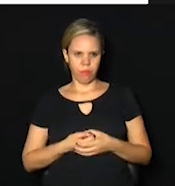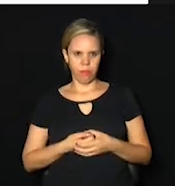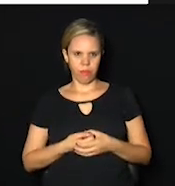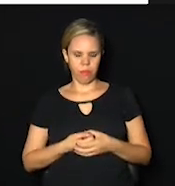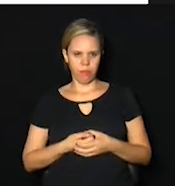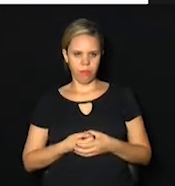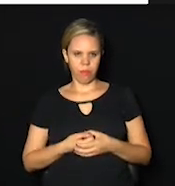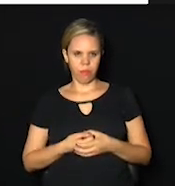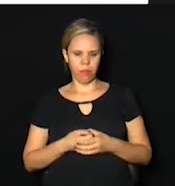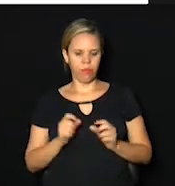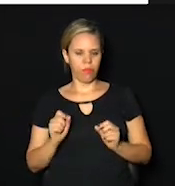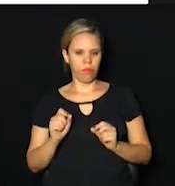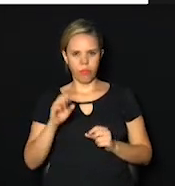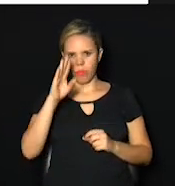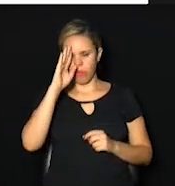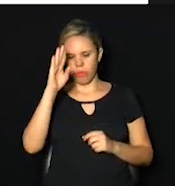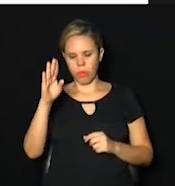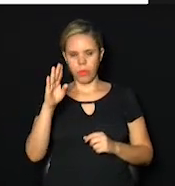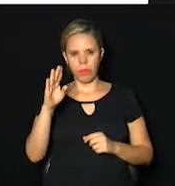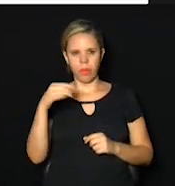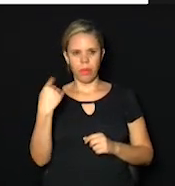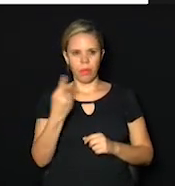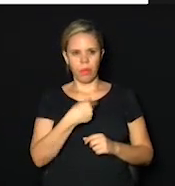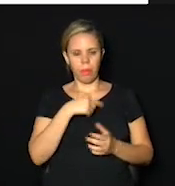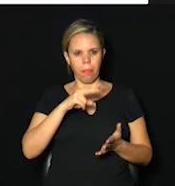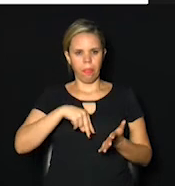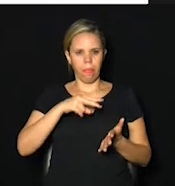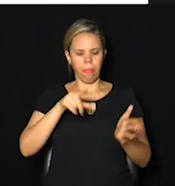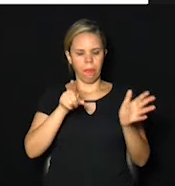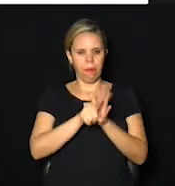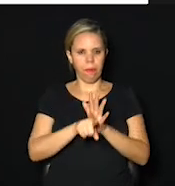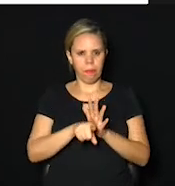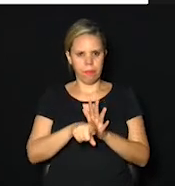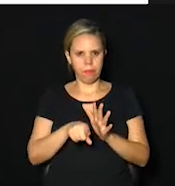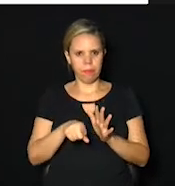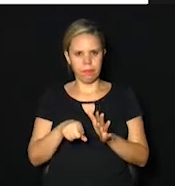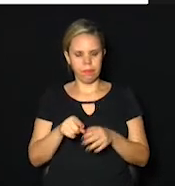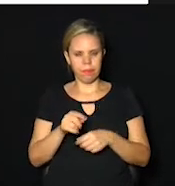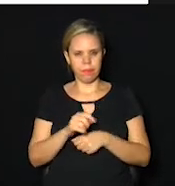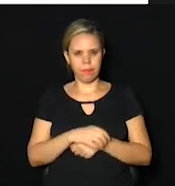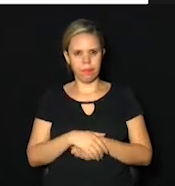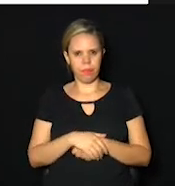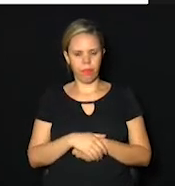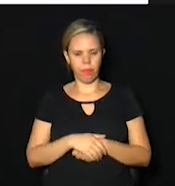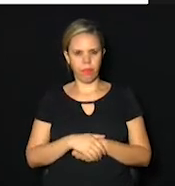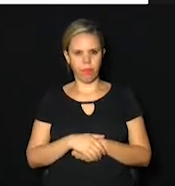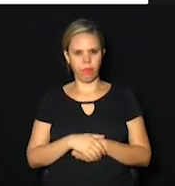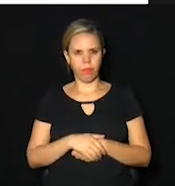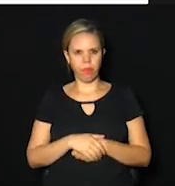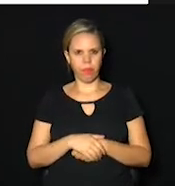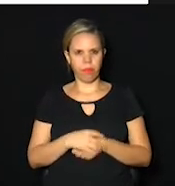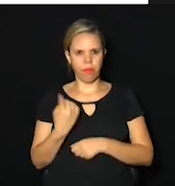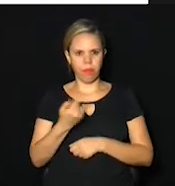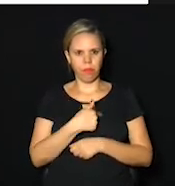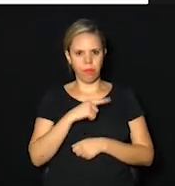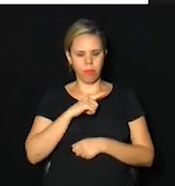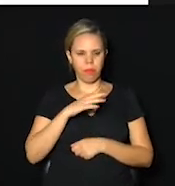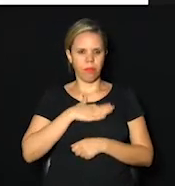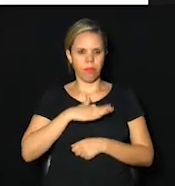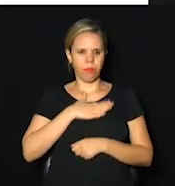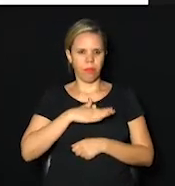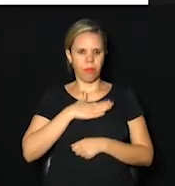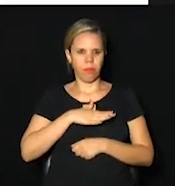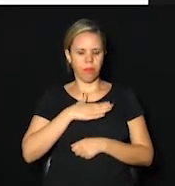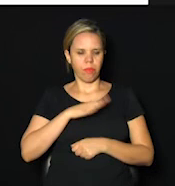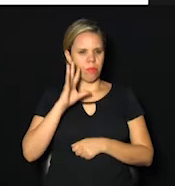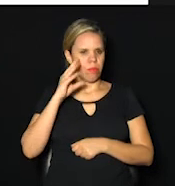o que é fundamental é que eu estou lendo aqui as perguntas, tá, gente? Por isso que eu me perdi um pouco. O que é fundamental é que a gente tenha tranquilidade de